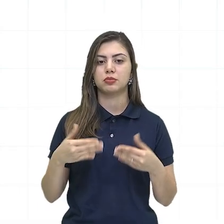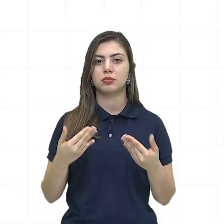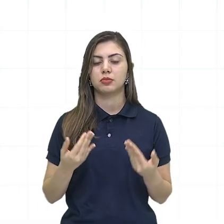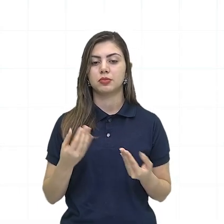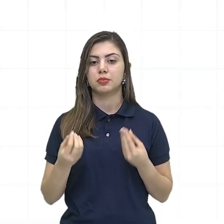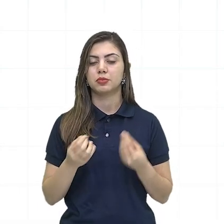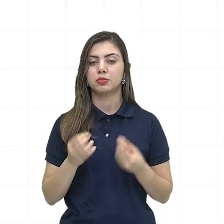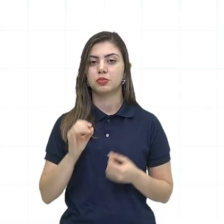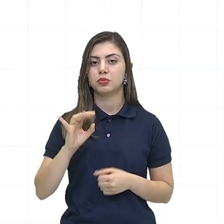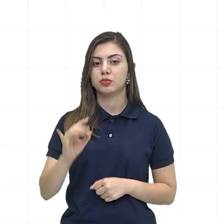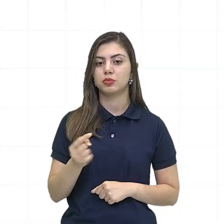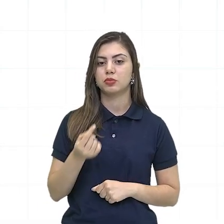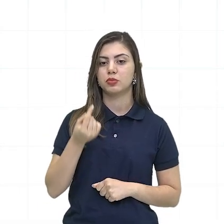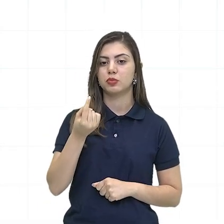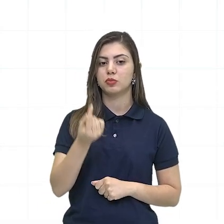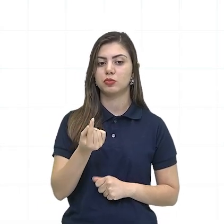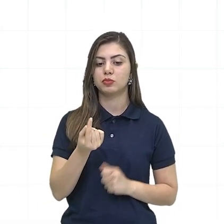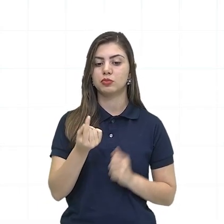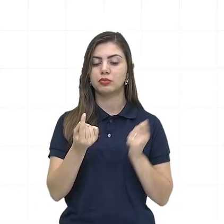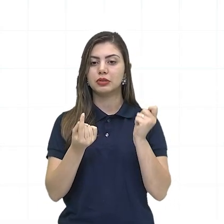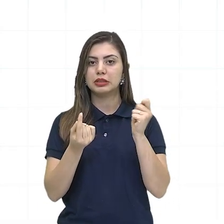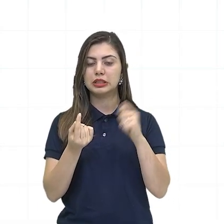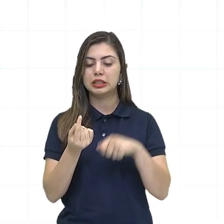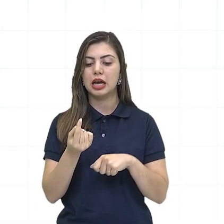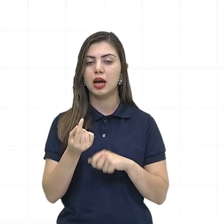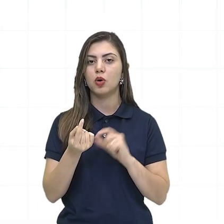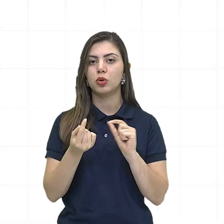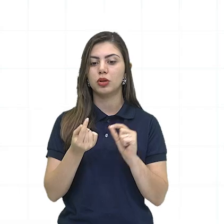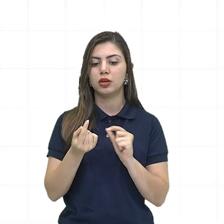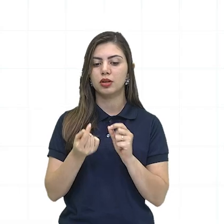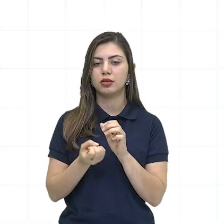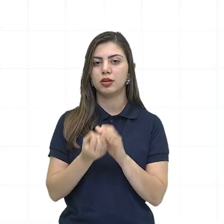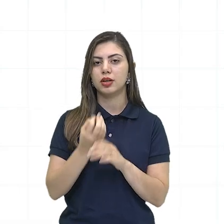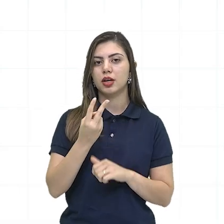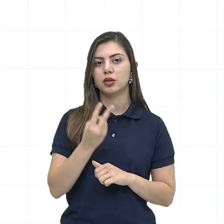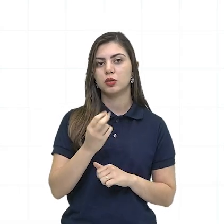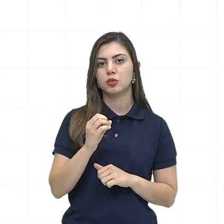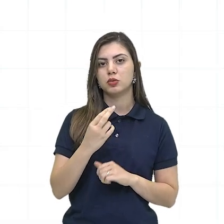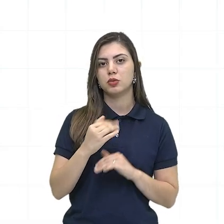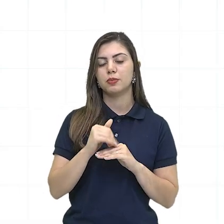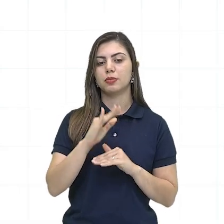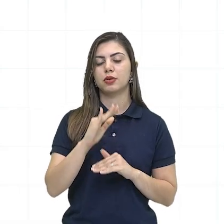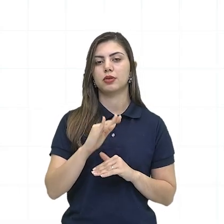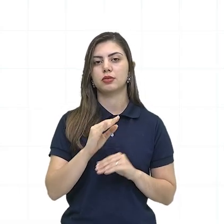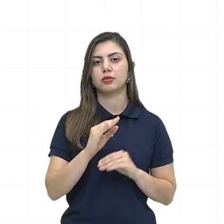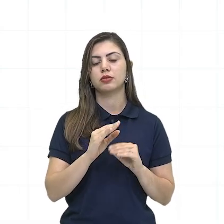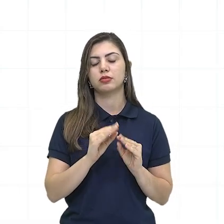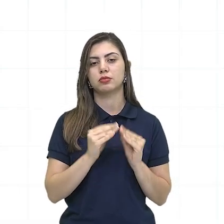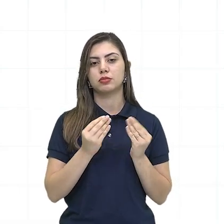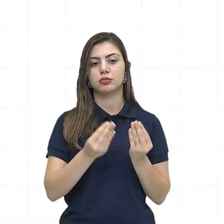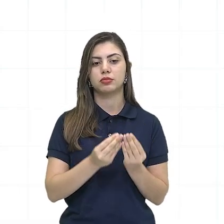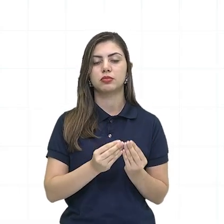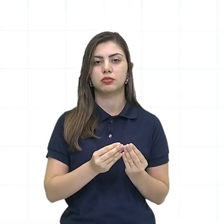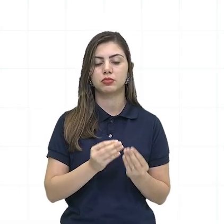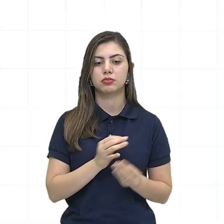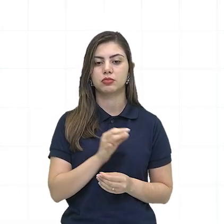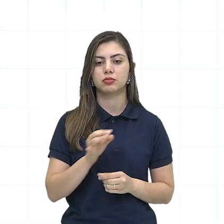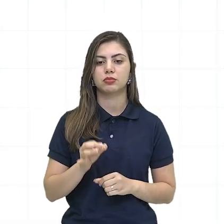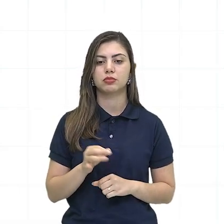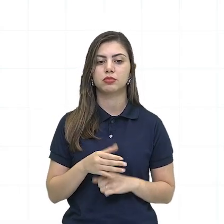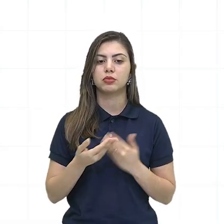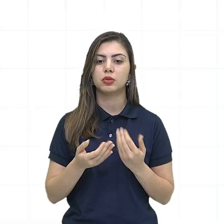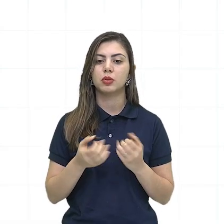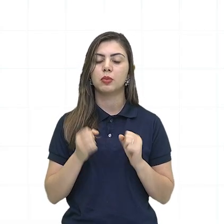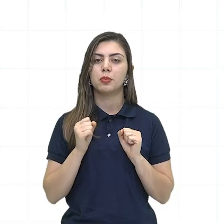único reagente origina 2 ou mais produtos, certo? E essa decomposição, ela